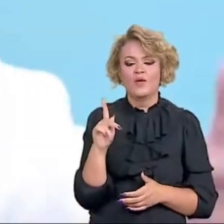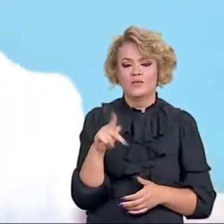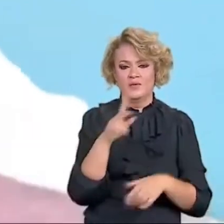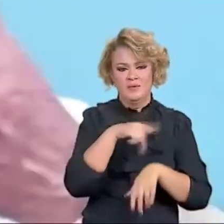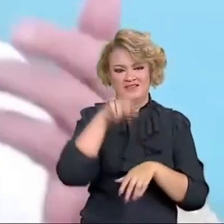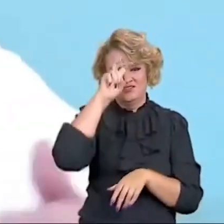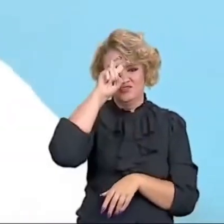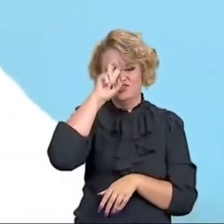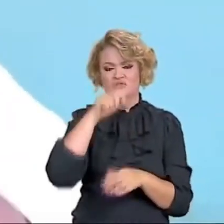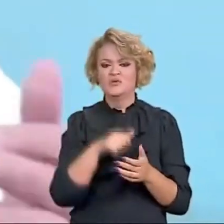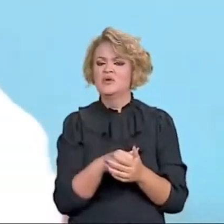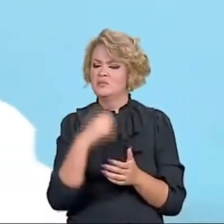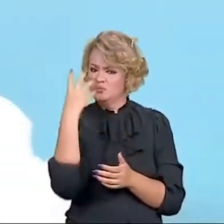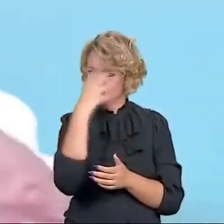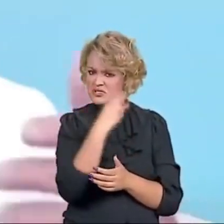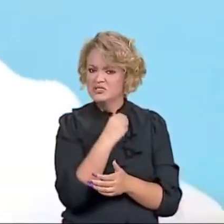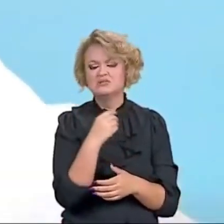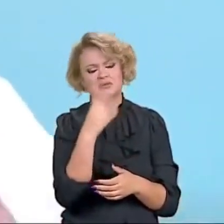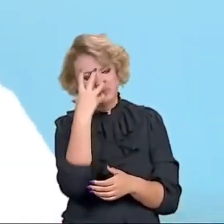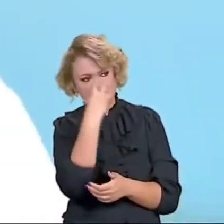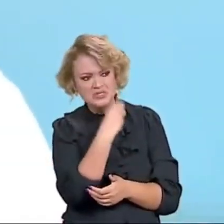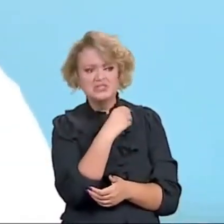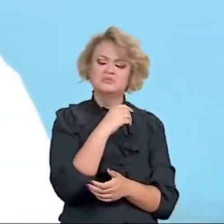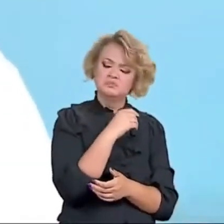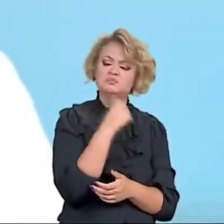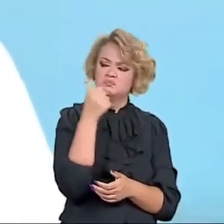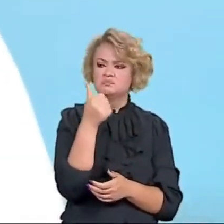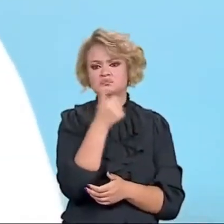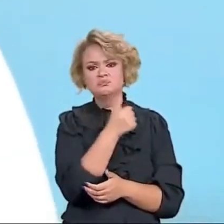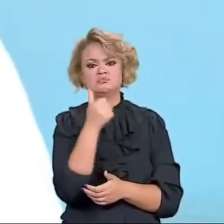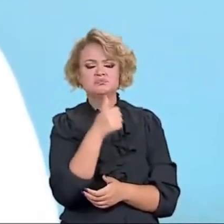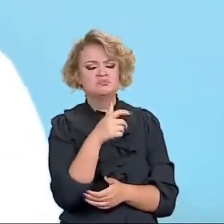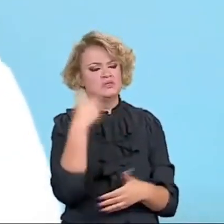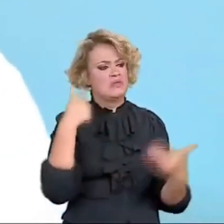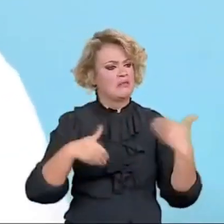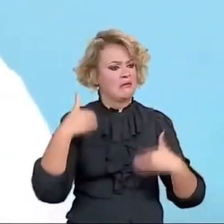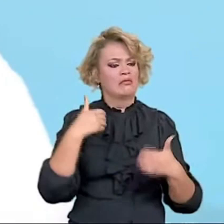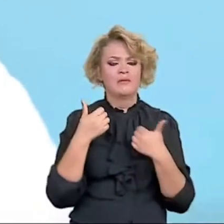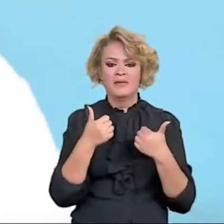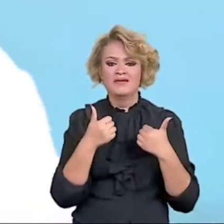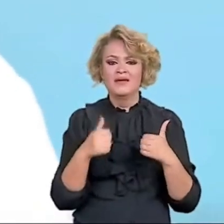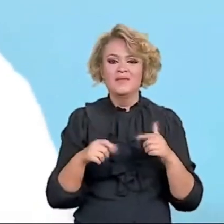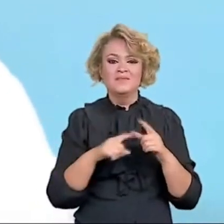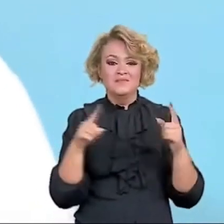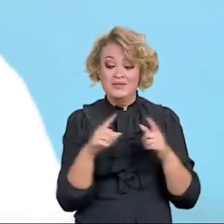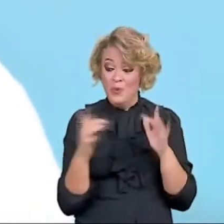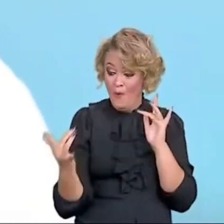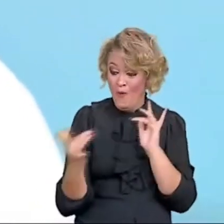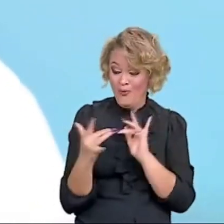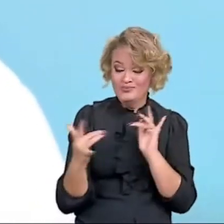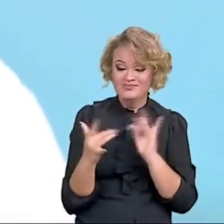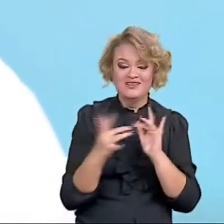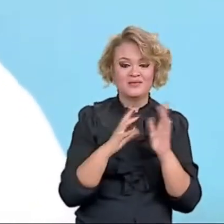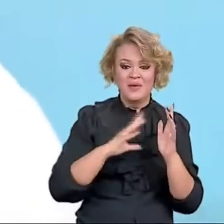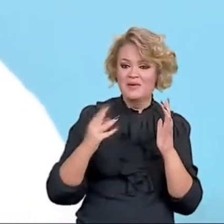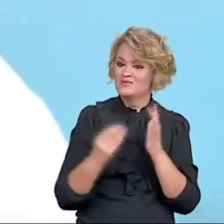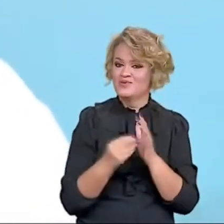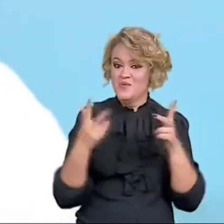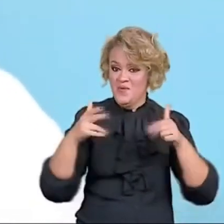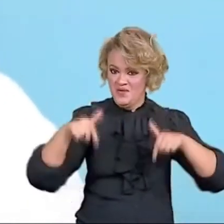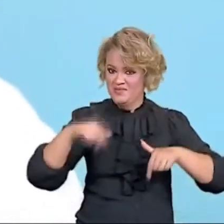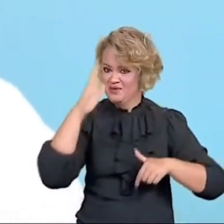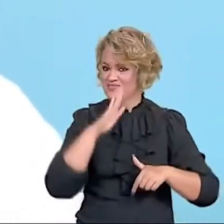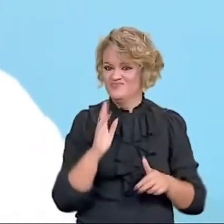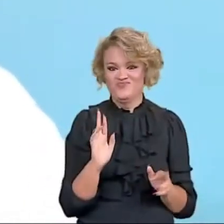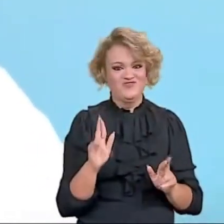Olha, muito bonita, maravilhosa. A pessoa trata a gente bem. Mas você não tem o contato que você vai ter direto. O cara